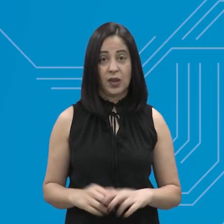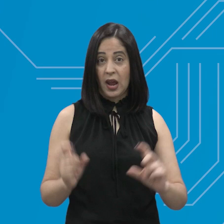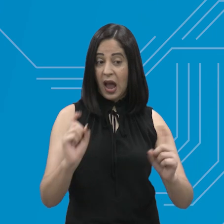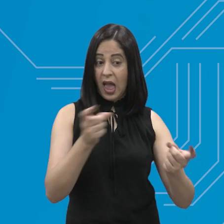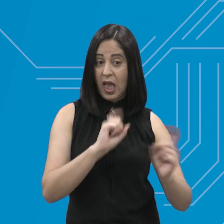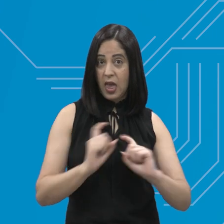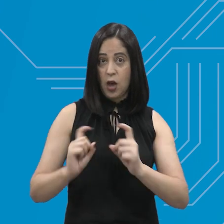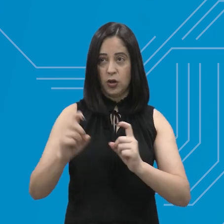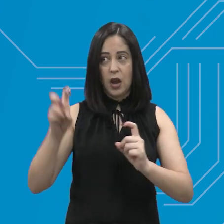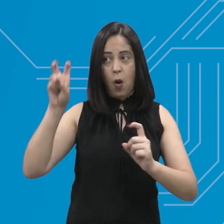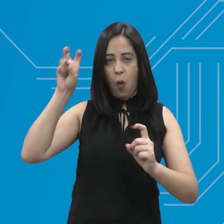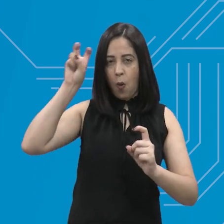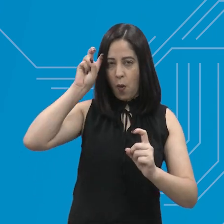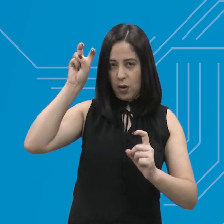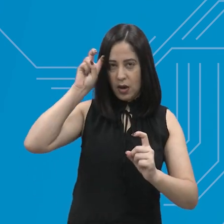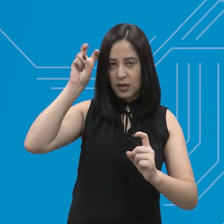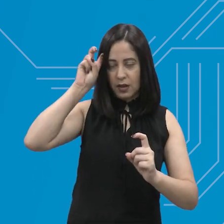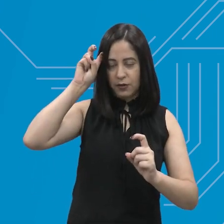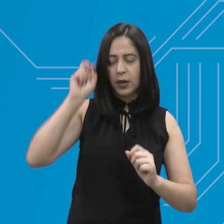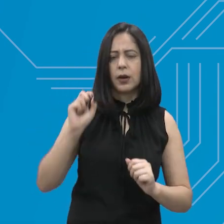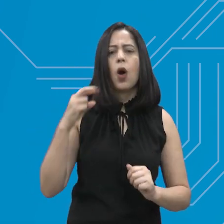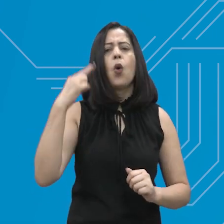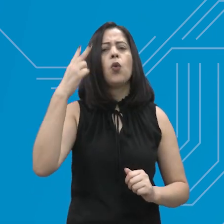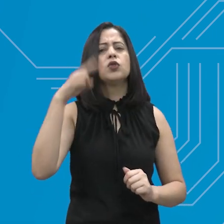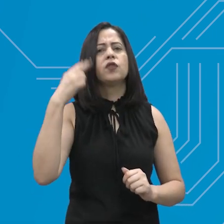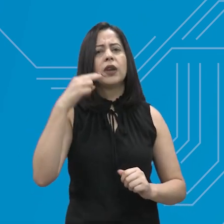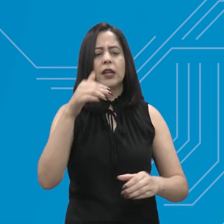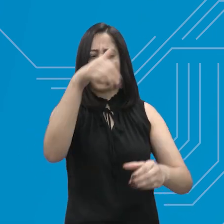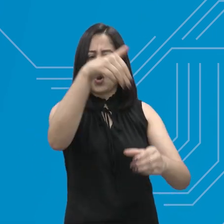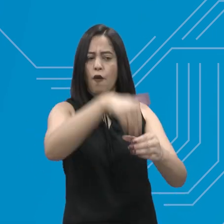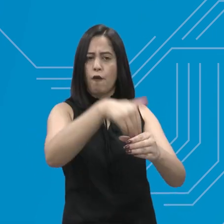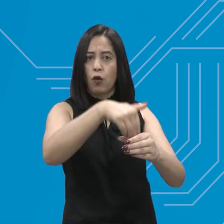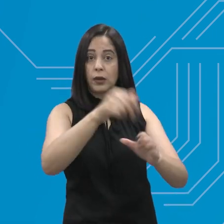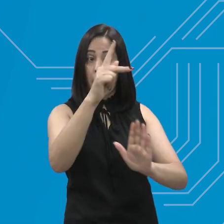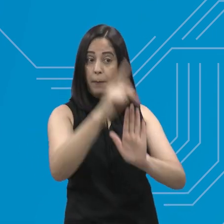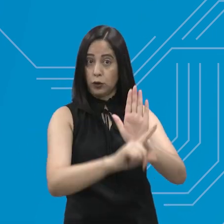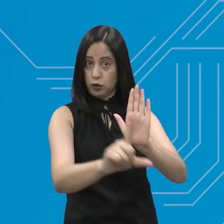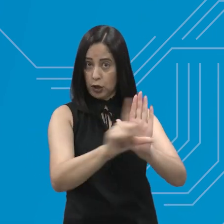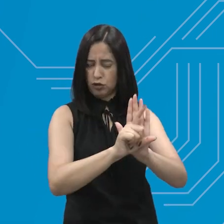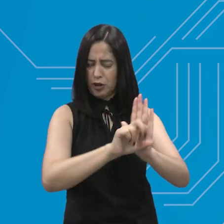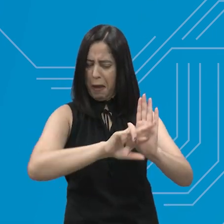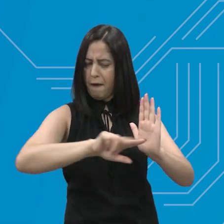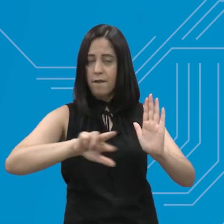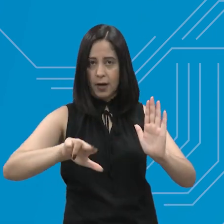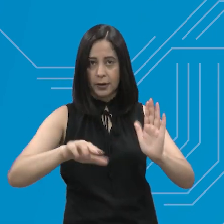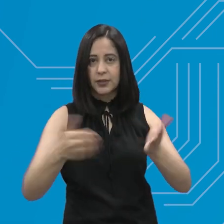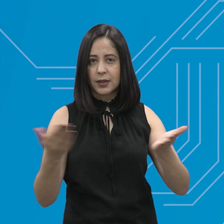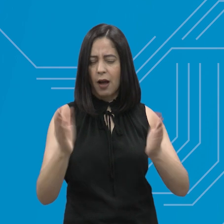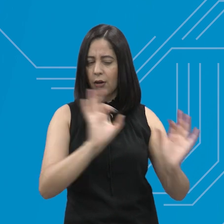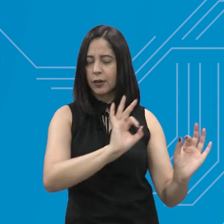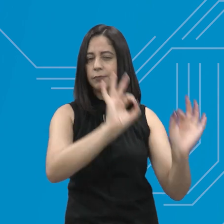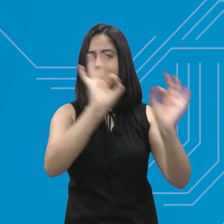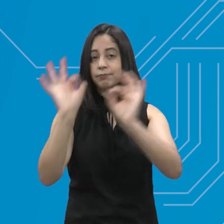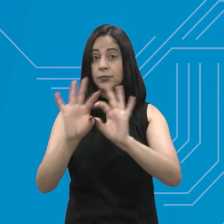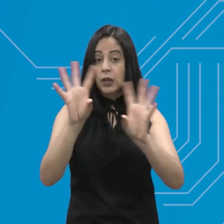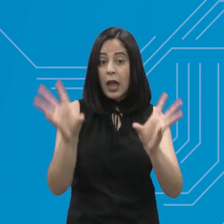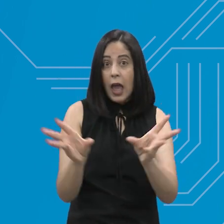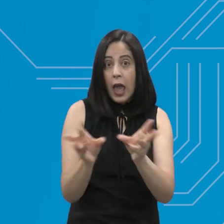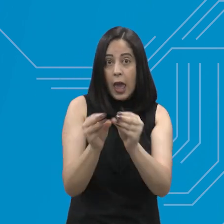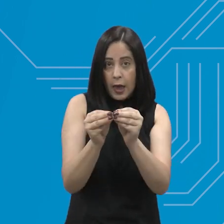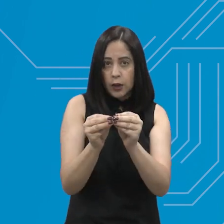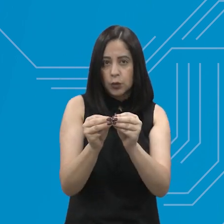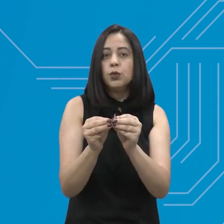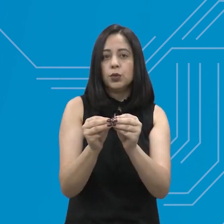Durante sessão de Câmara realizada nesta quinta-feira, os vereadores votaram projetos de lei. A gente acompanha agora